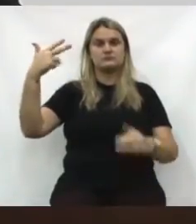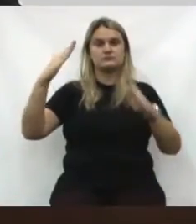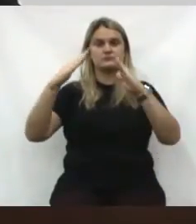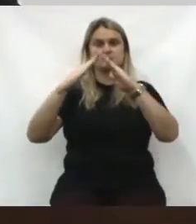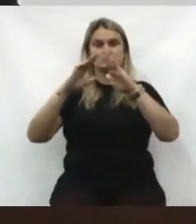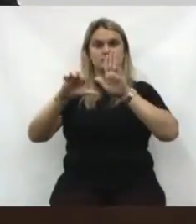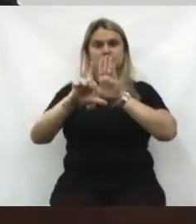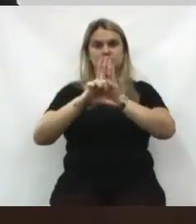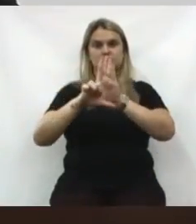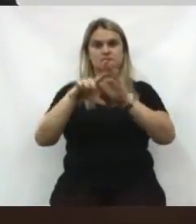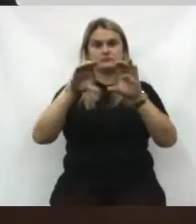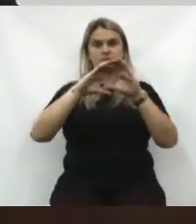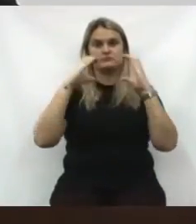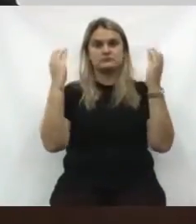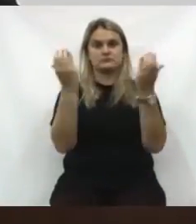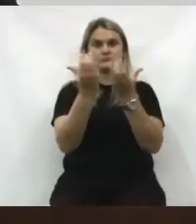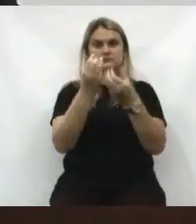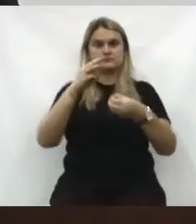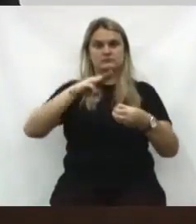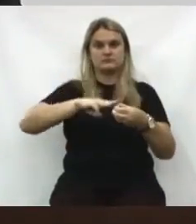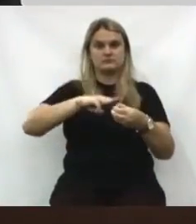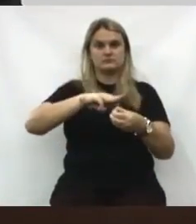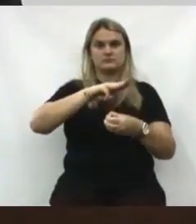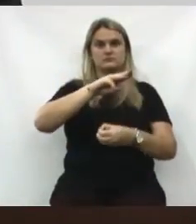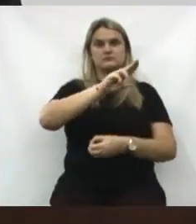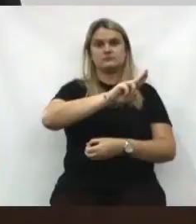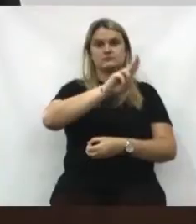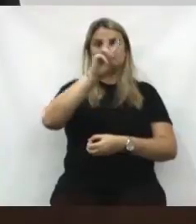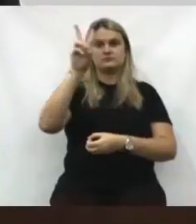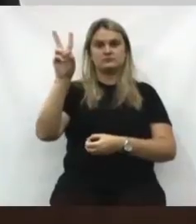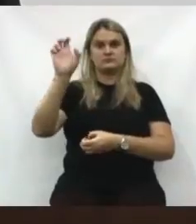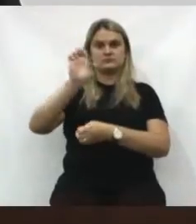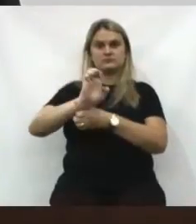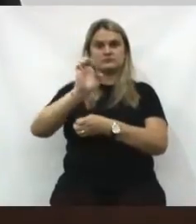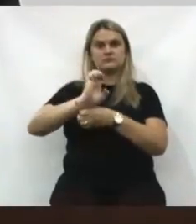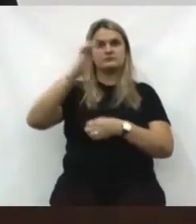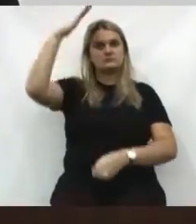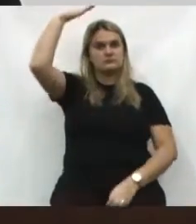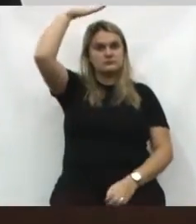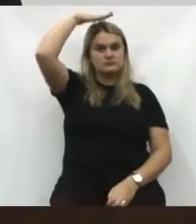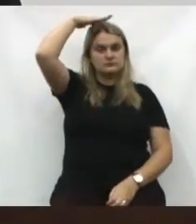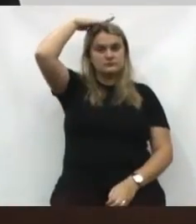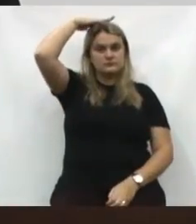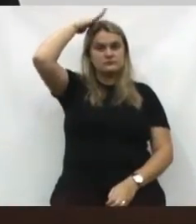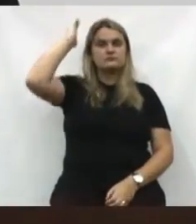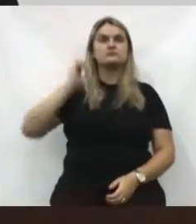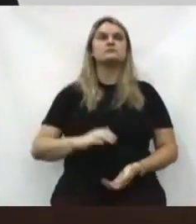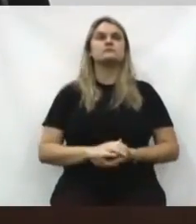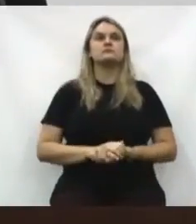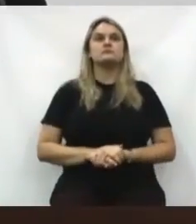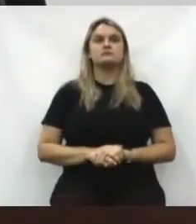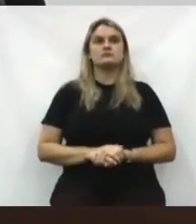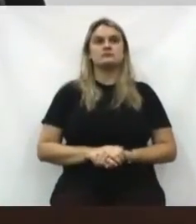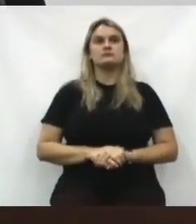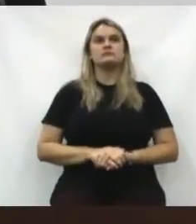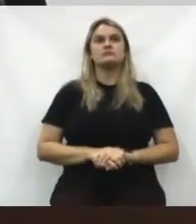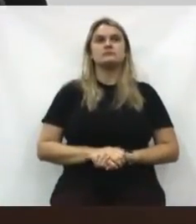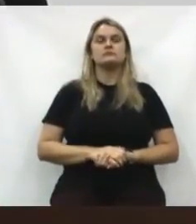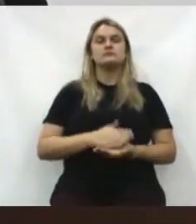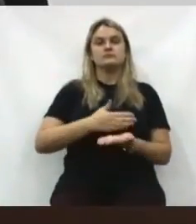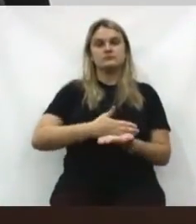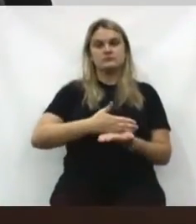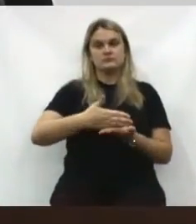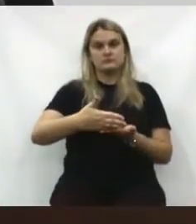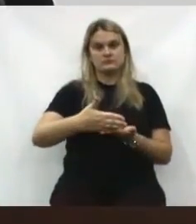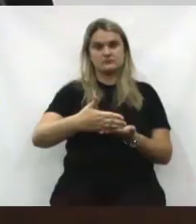da 33ª legislatura da Câmara Municipal de União da Vitória, Estado do Paraná.